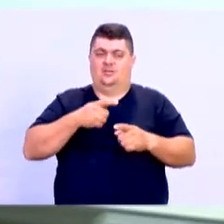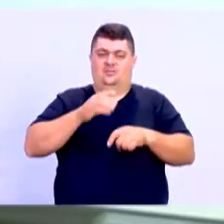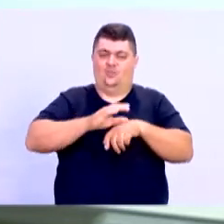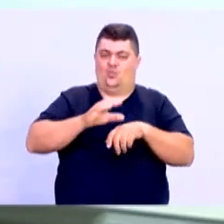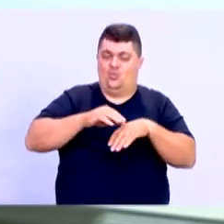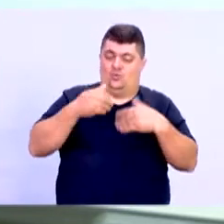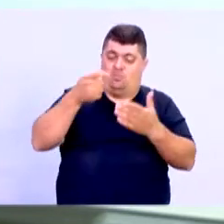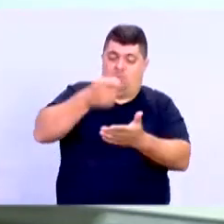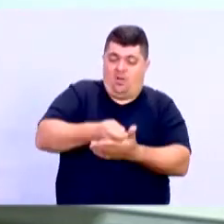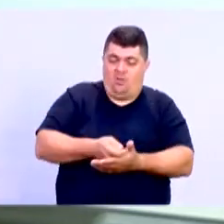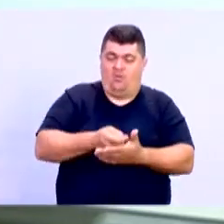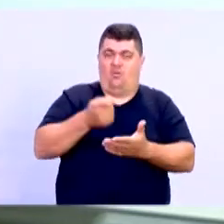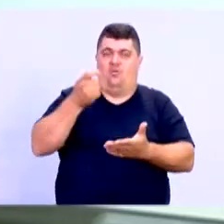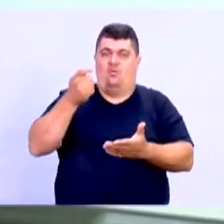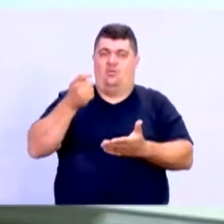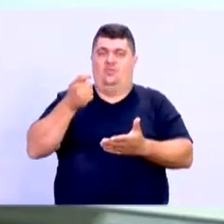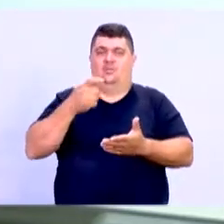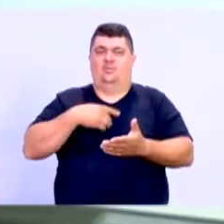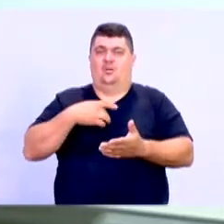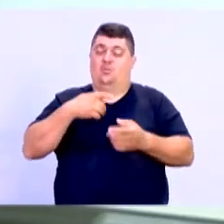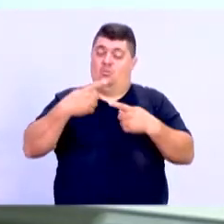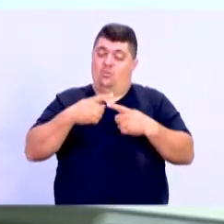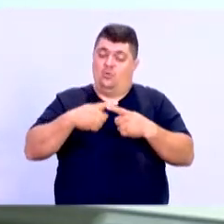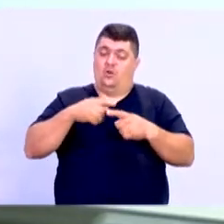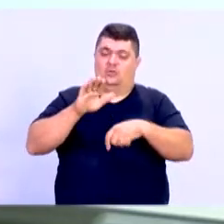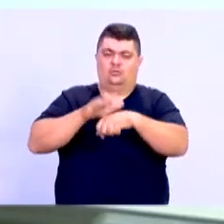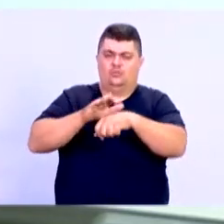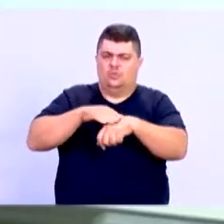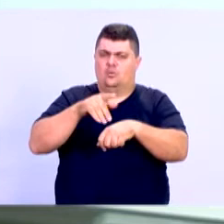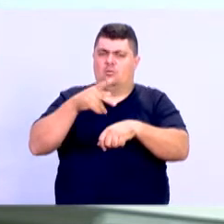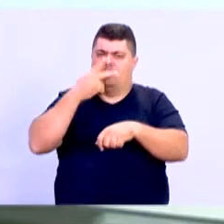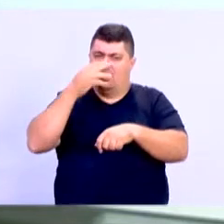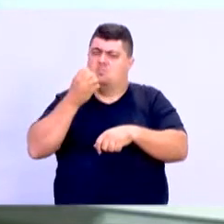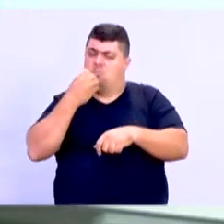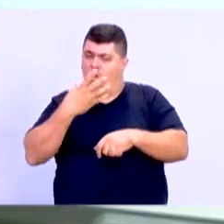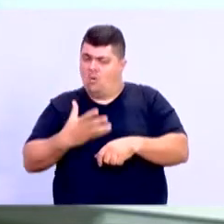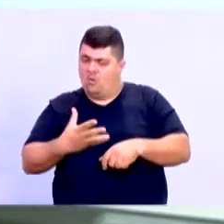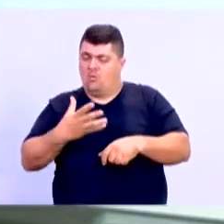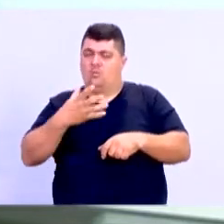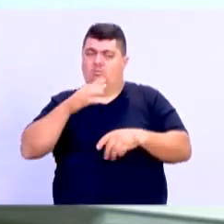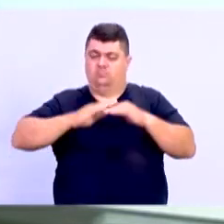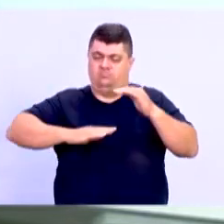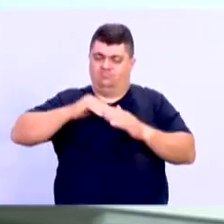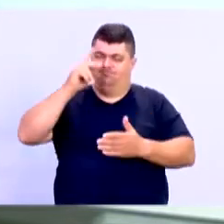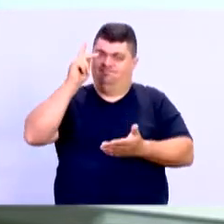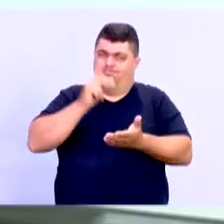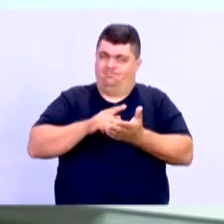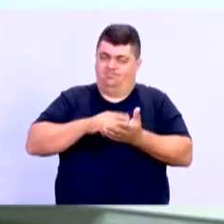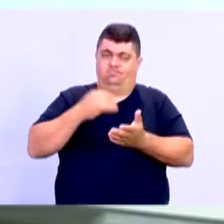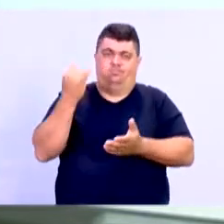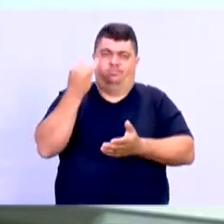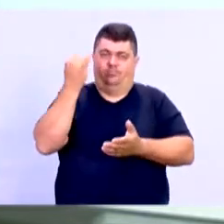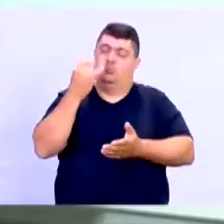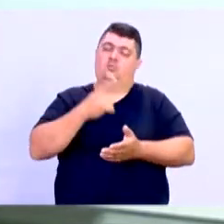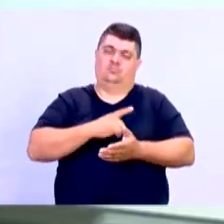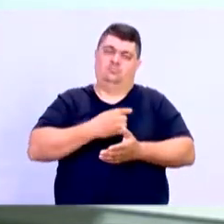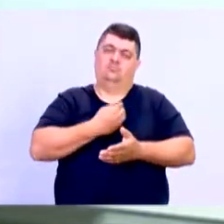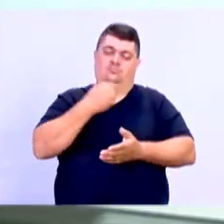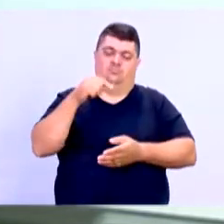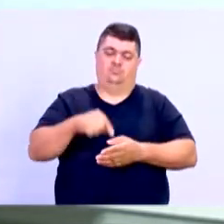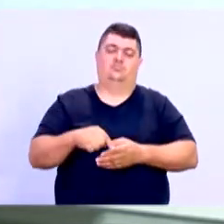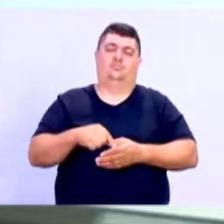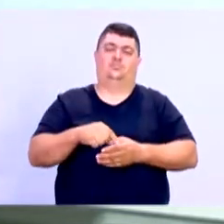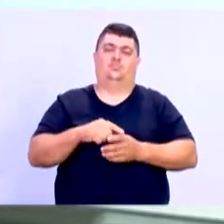investimentos. Porque ele não entrou na organização por acaso, ele foi recrutado e selecionado. E ele tem uma importância significativa dentro da